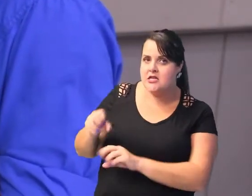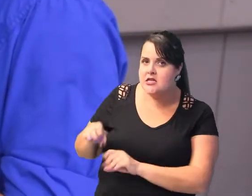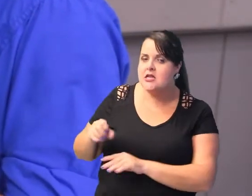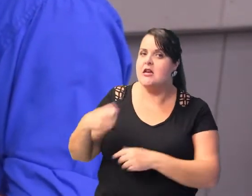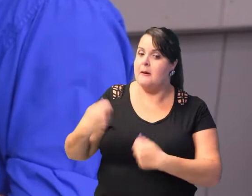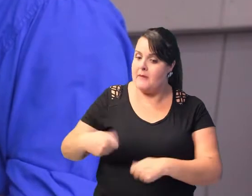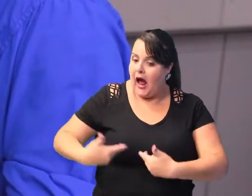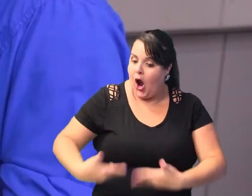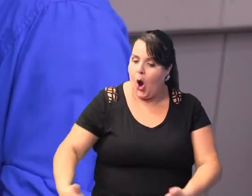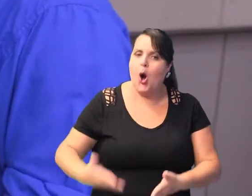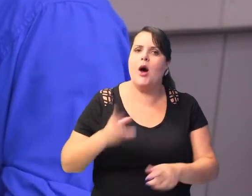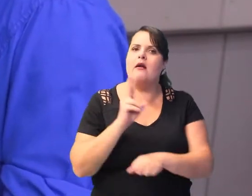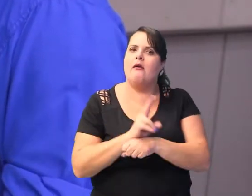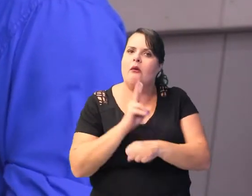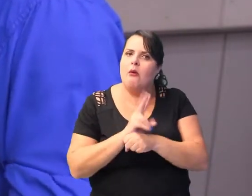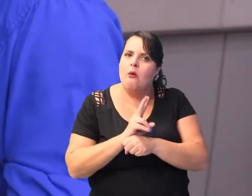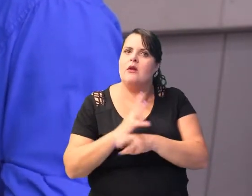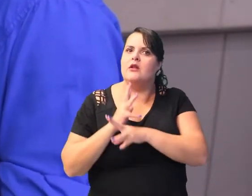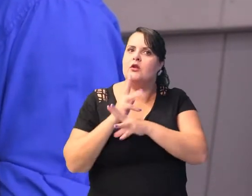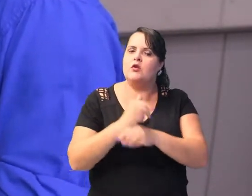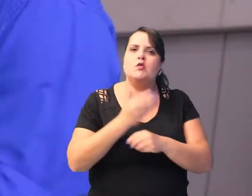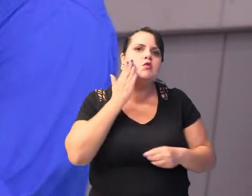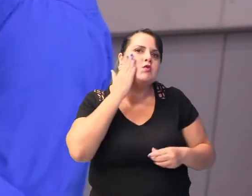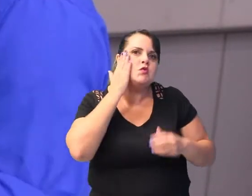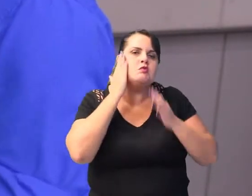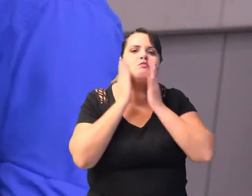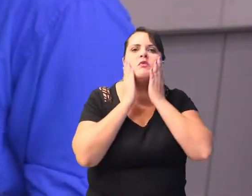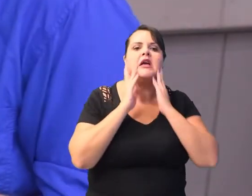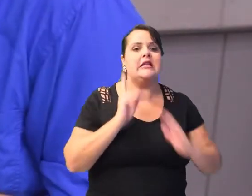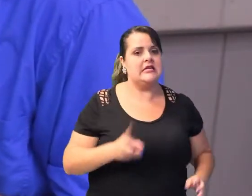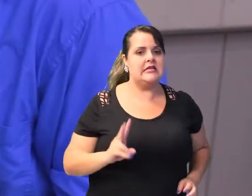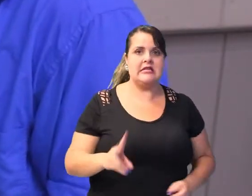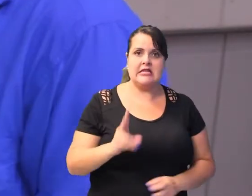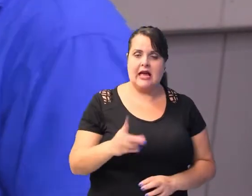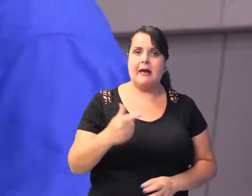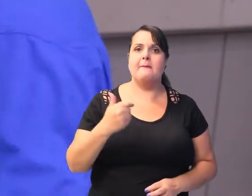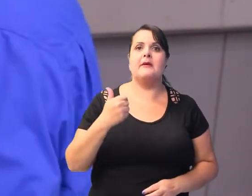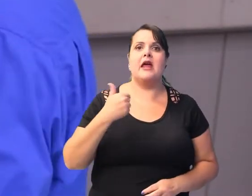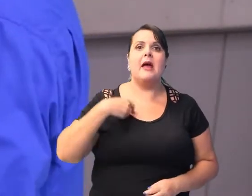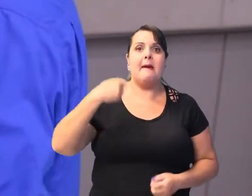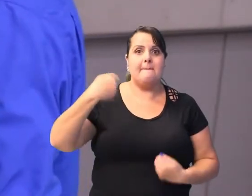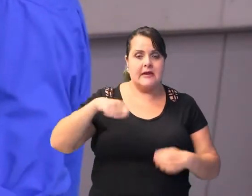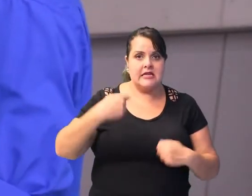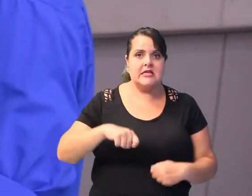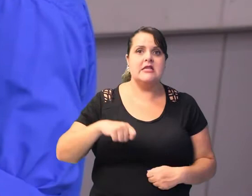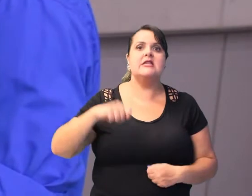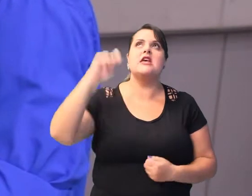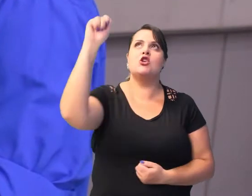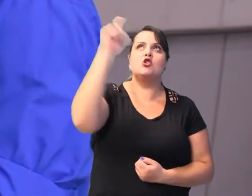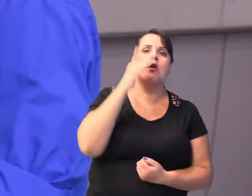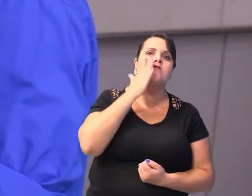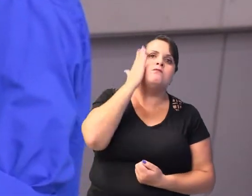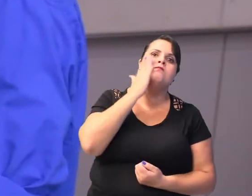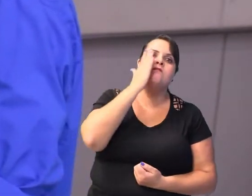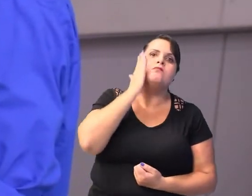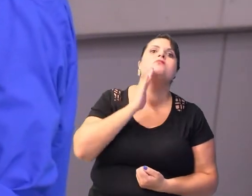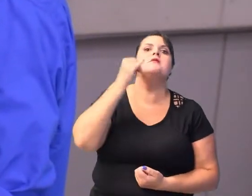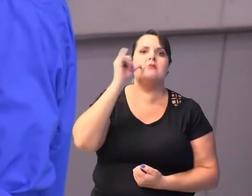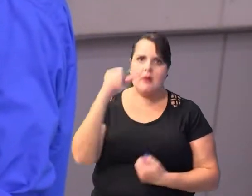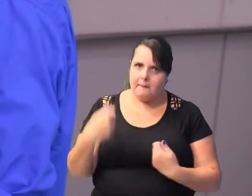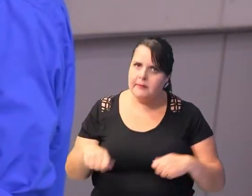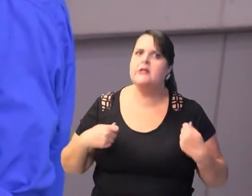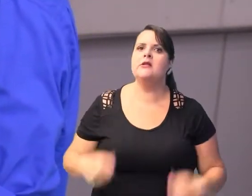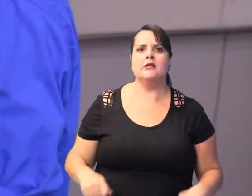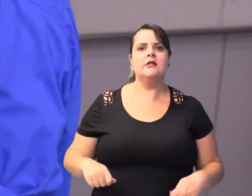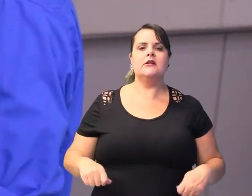cuidar agora rui costa rodrigues com tiradas urbana de ficar passando protetor solar sáb então estamos sempre